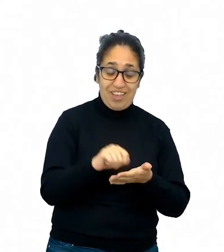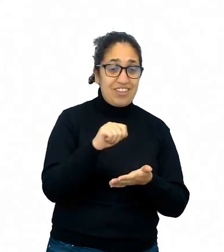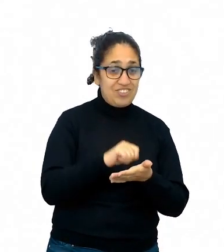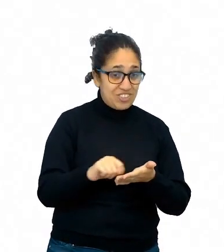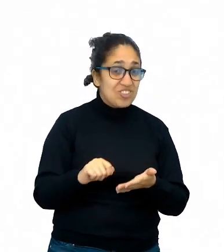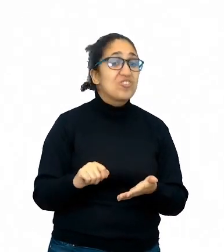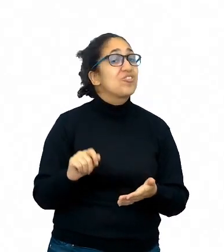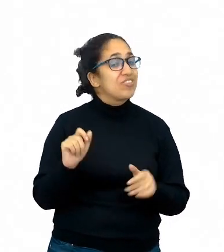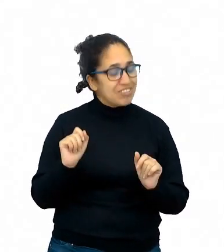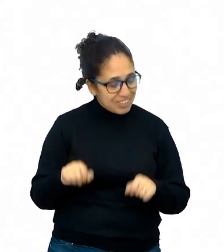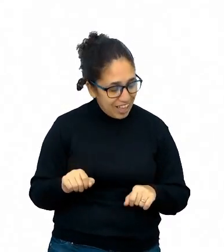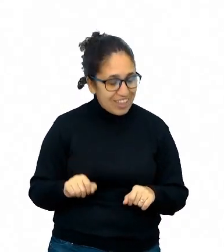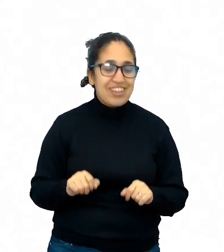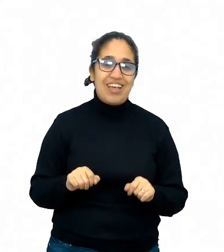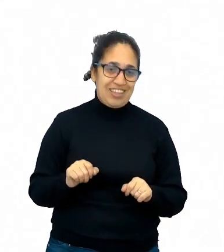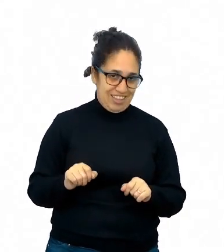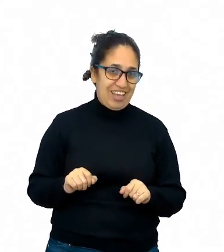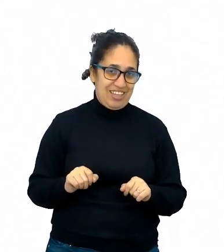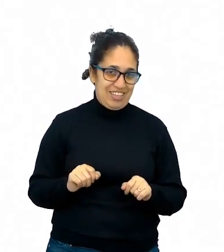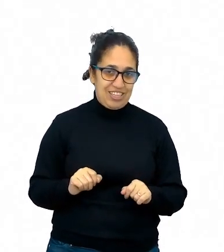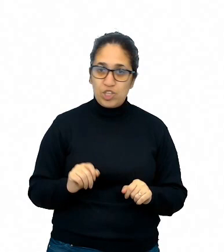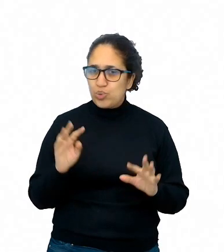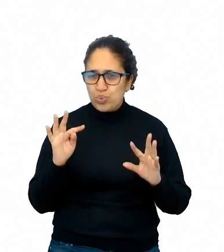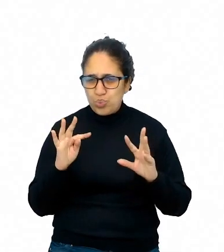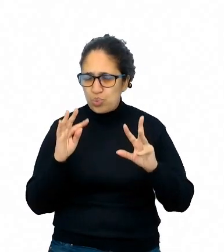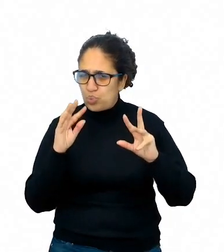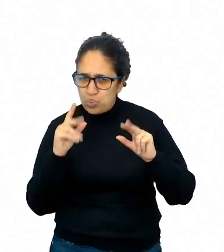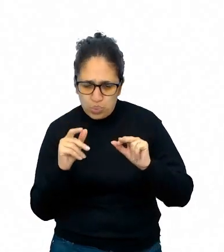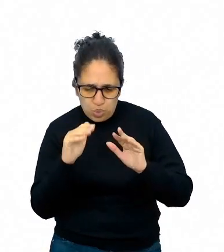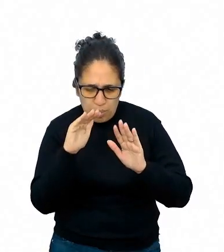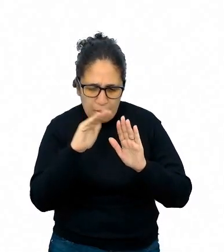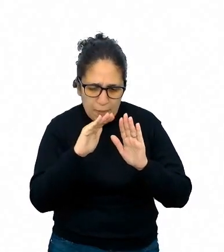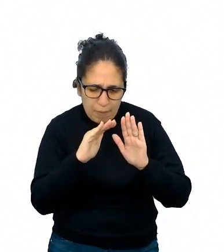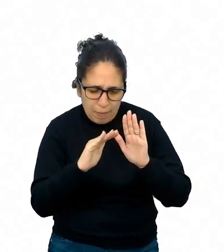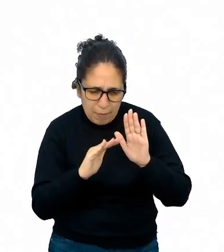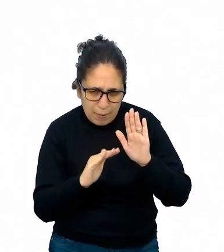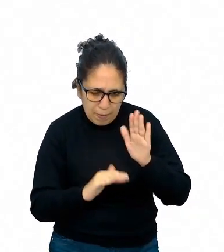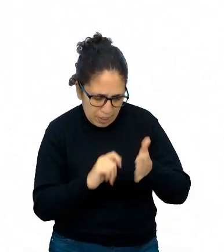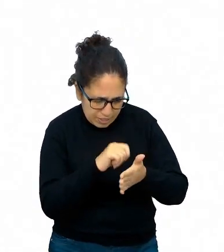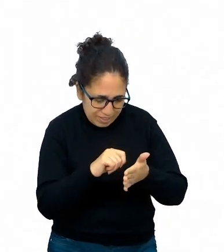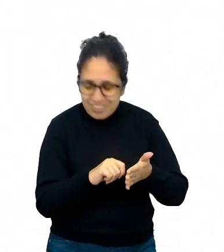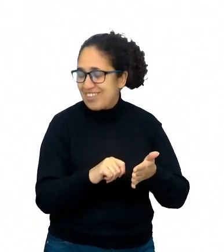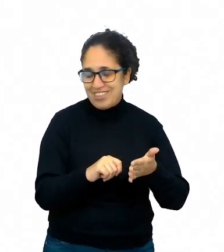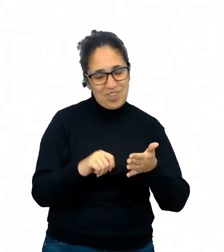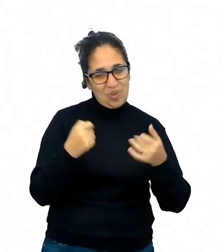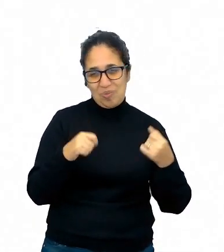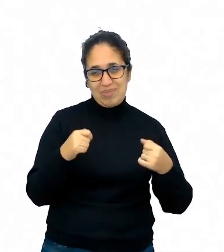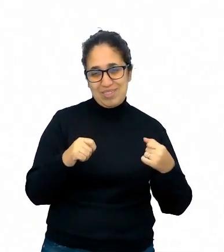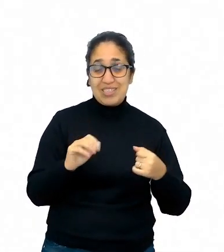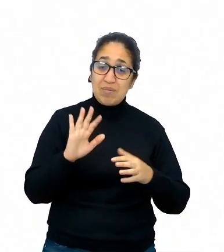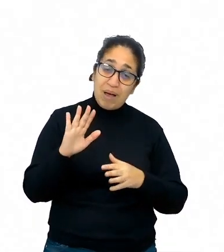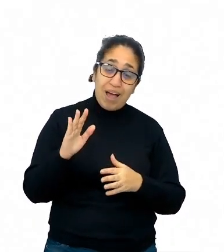ser feitos, né? Ele não vai ser feito toda a resolução ali, né? Mas